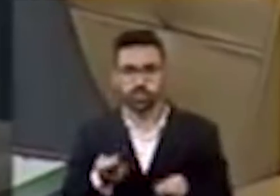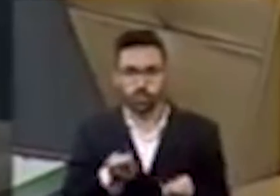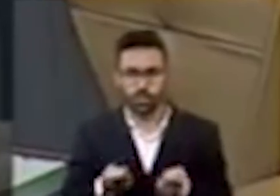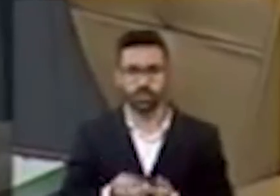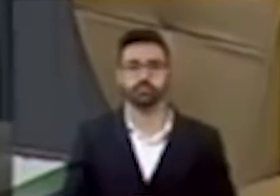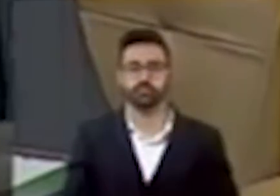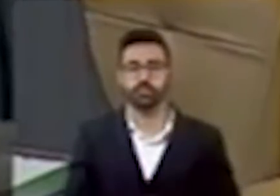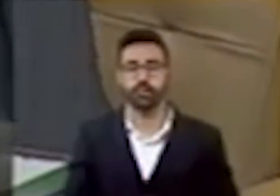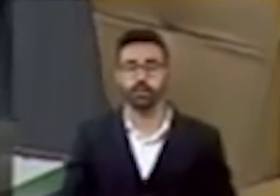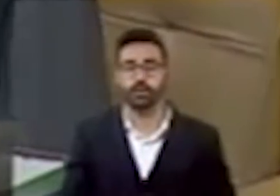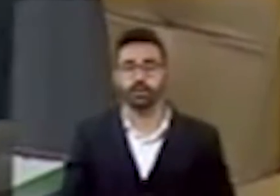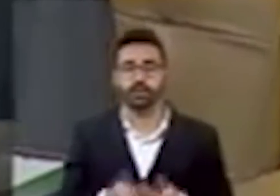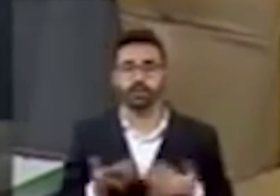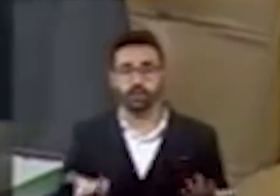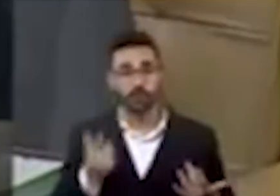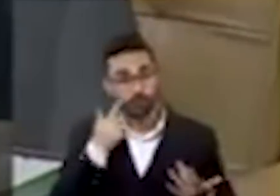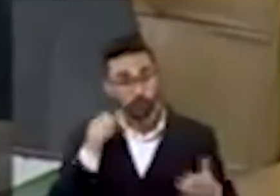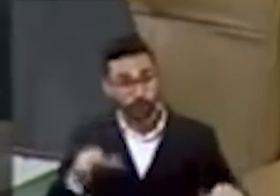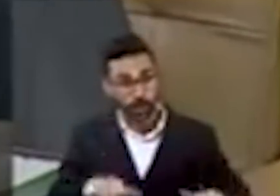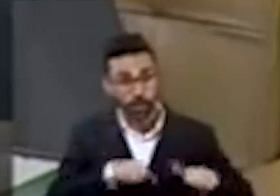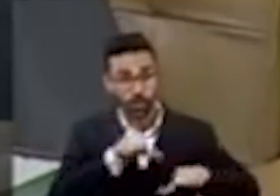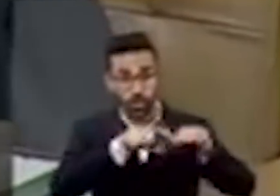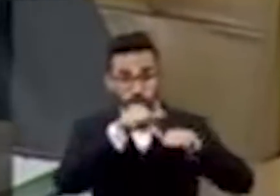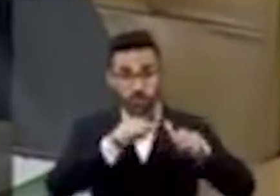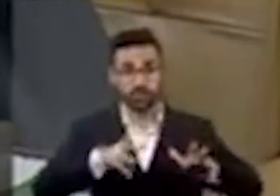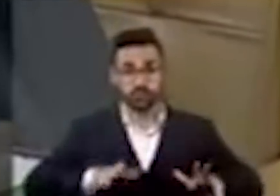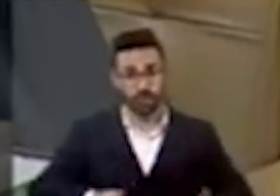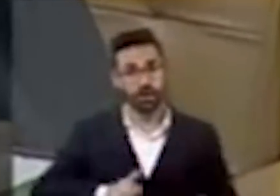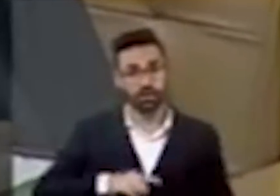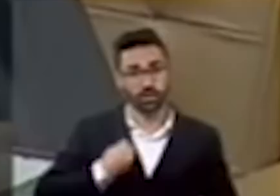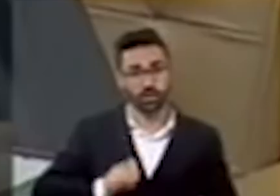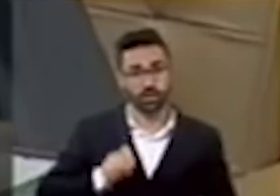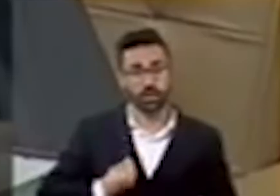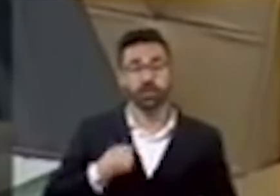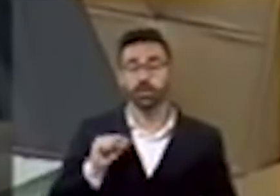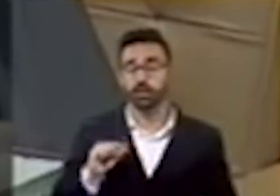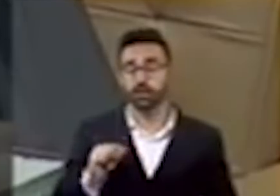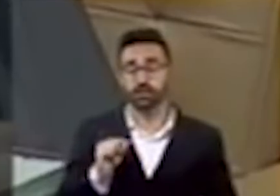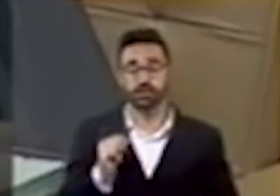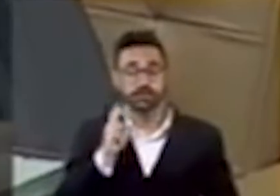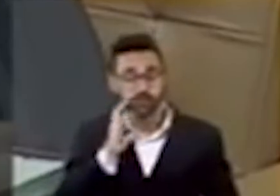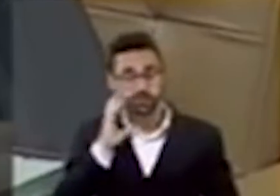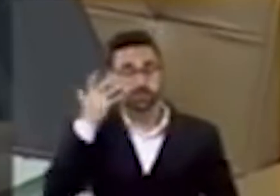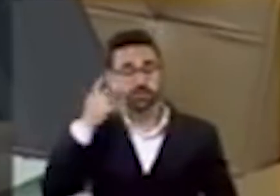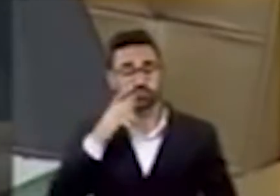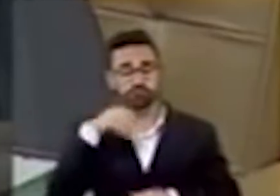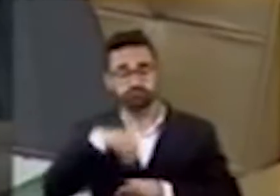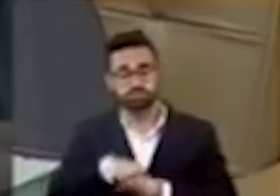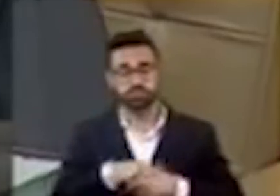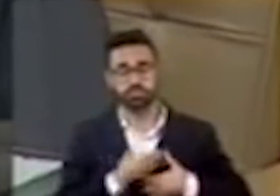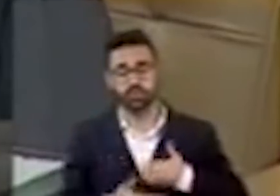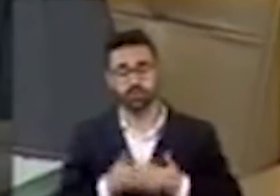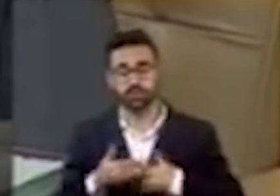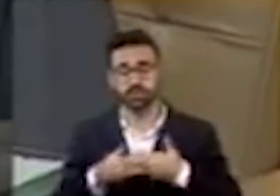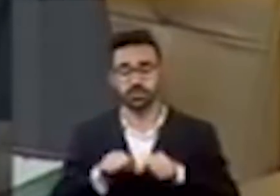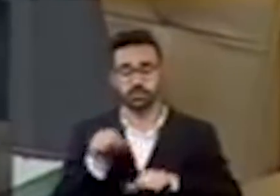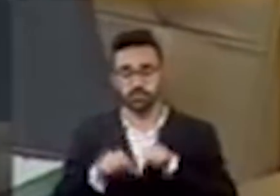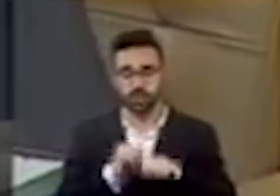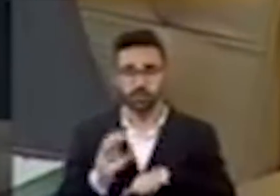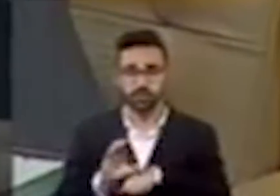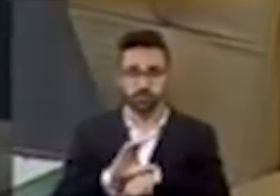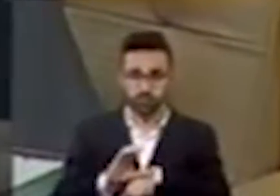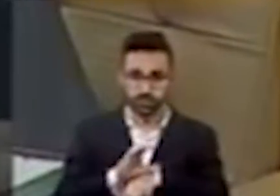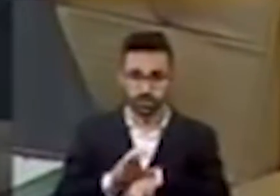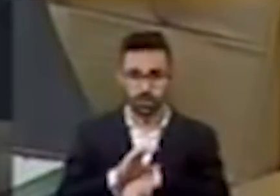Estes aperfeiçoamentos ocorreram e estão a ocorrer em deliberação nos processos de reforma constitucional,